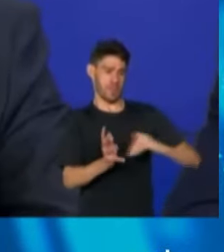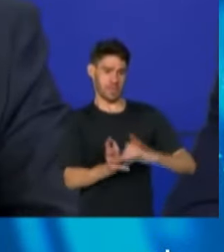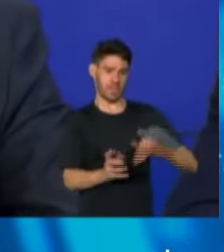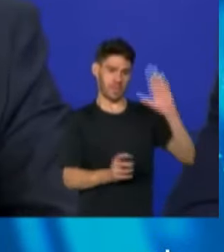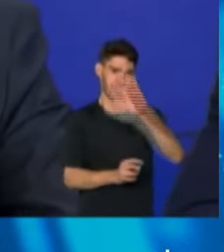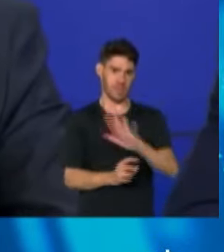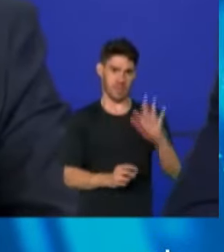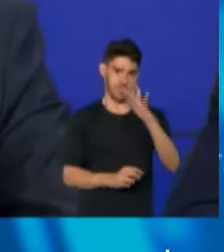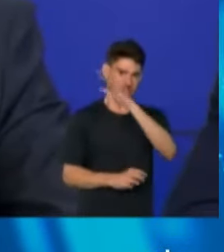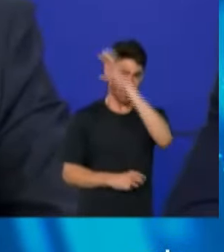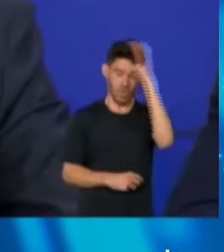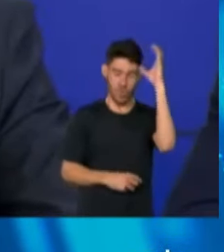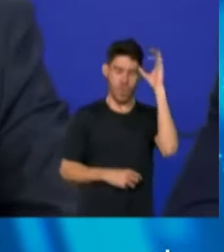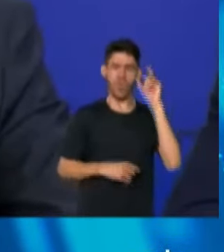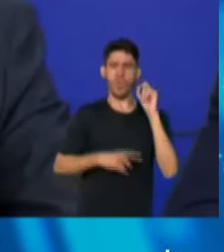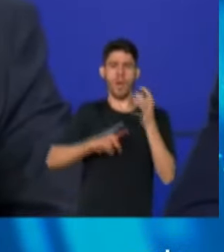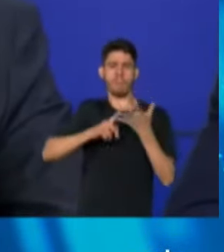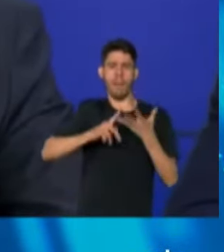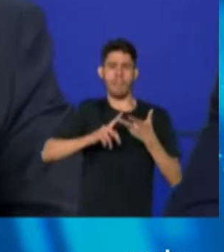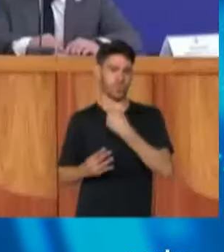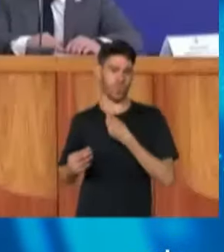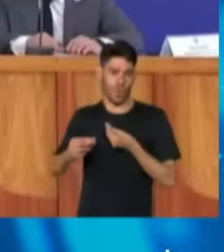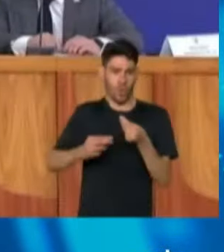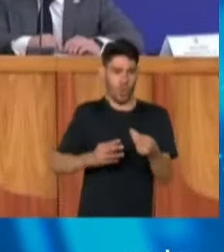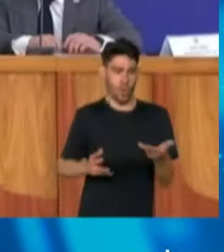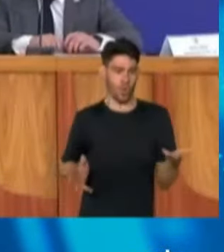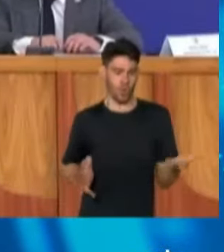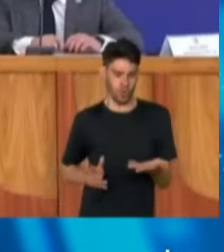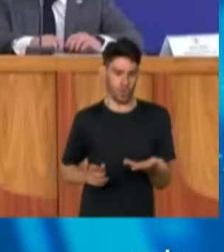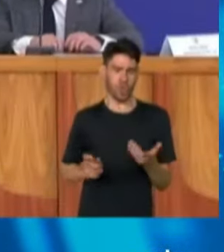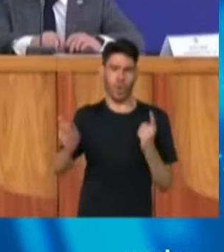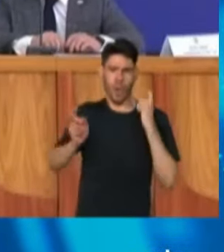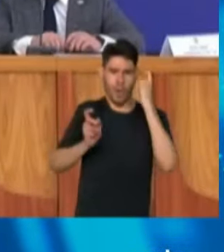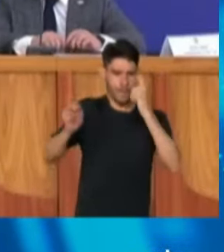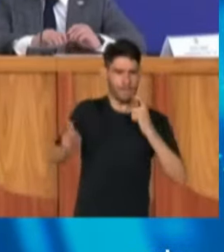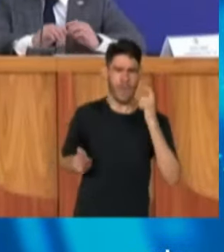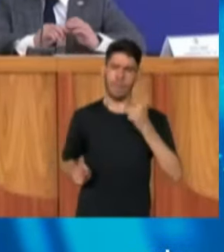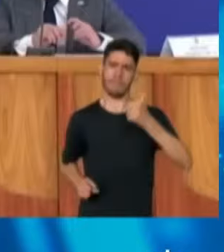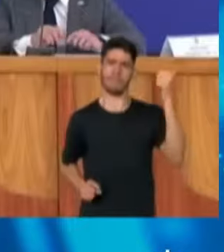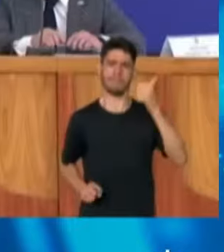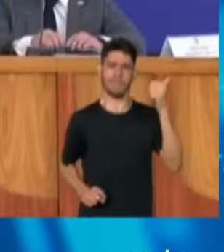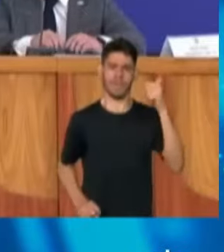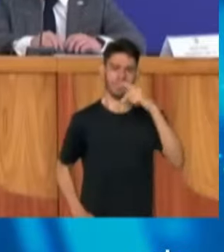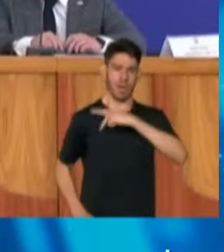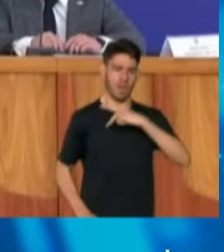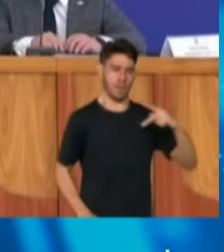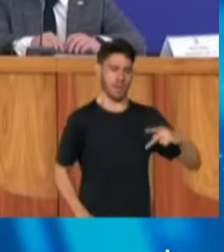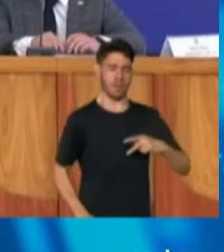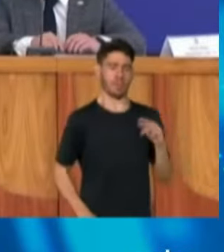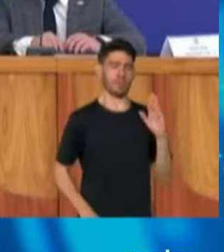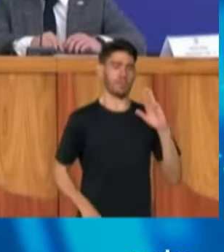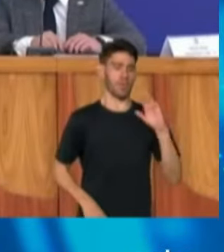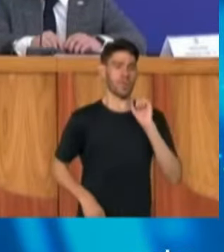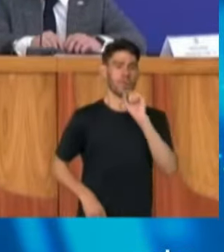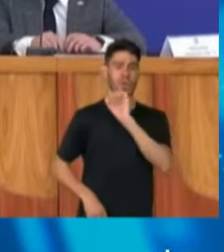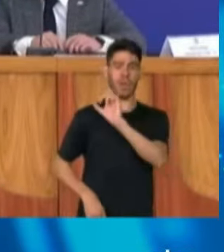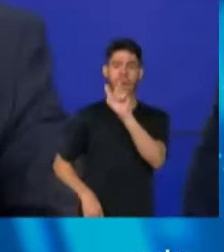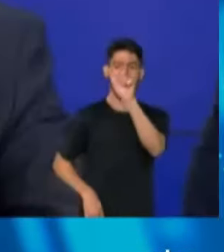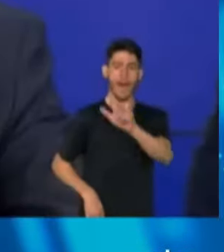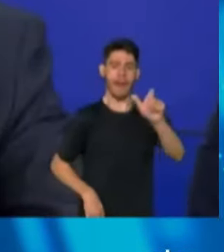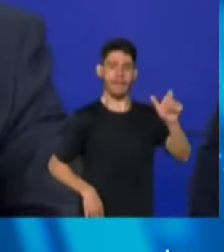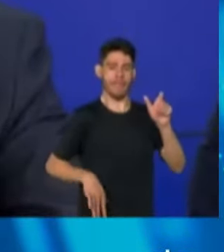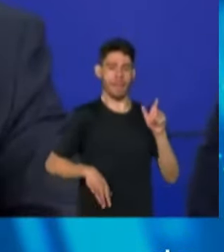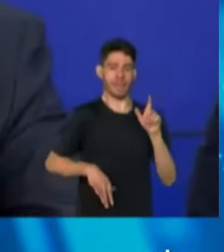feita principalmente em relação à fiscalização da aneel que é a agência nacional de energia elétrica em relação à